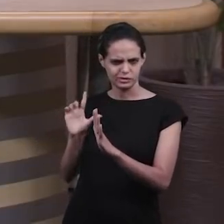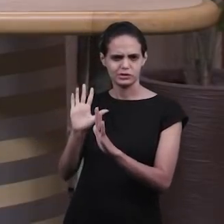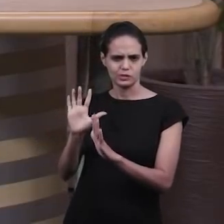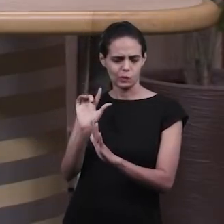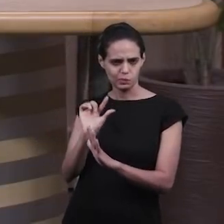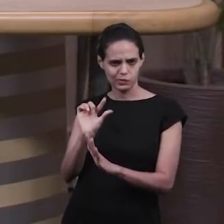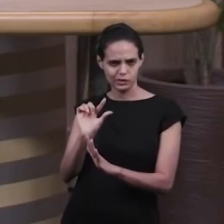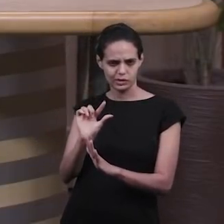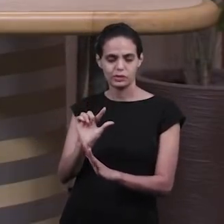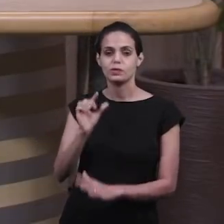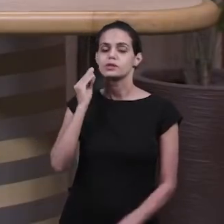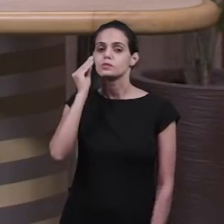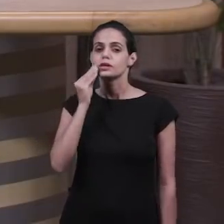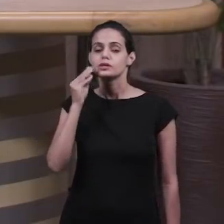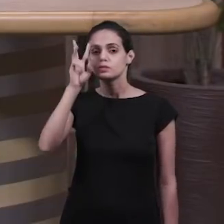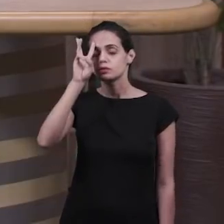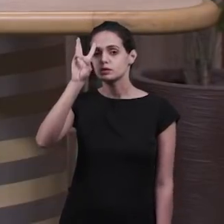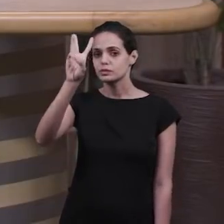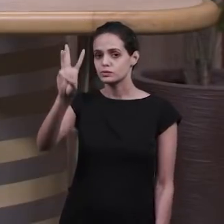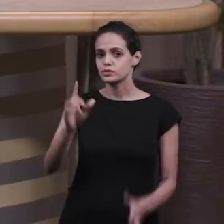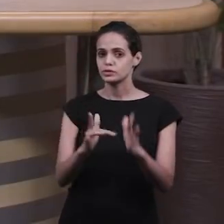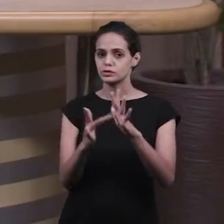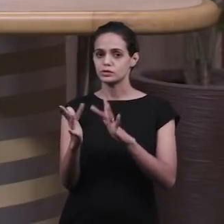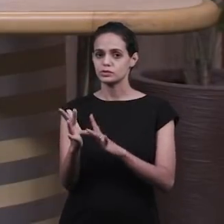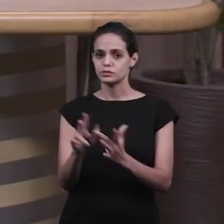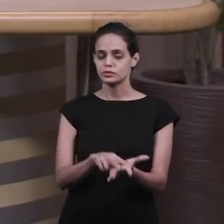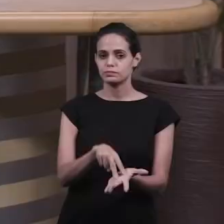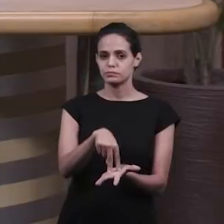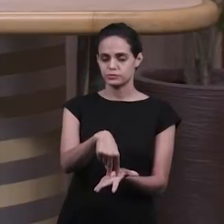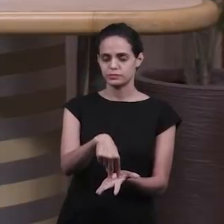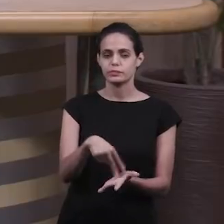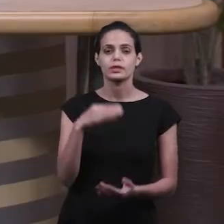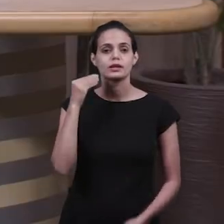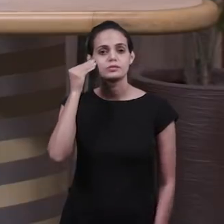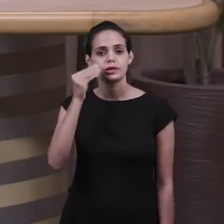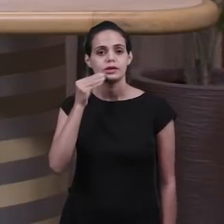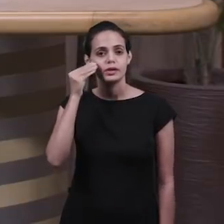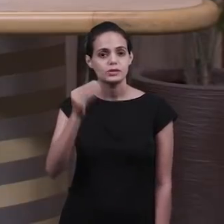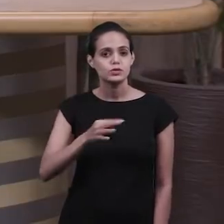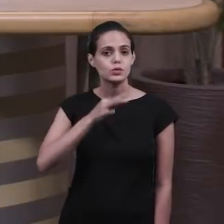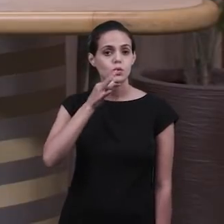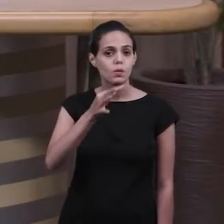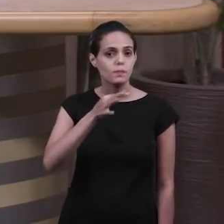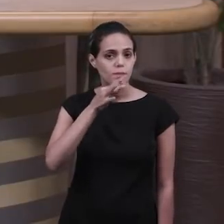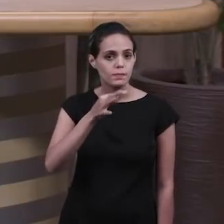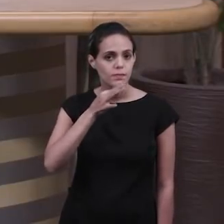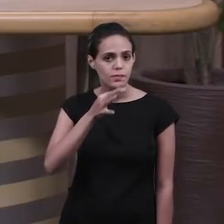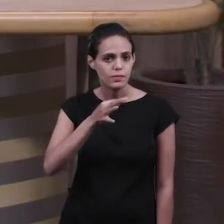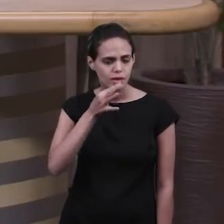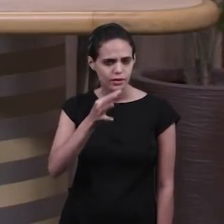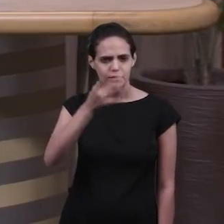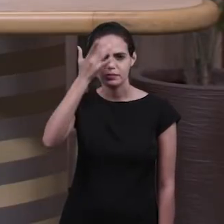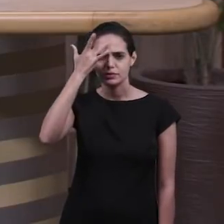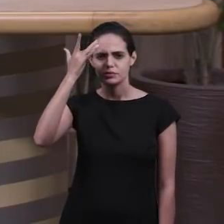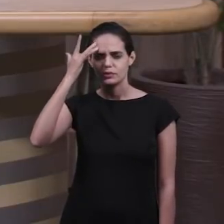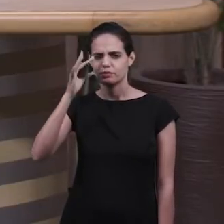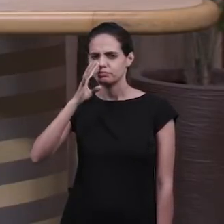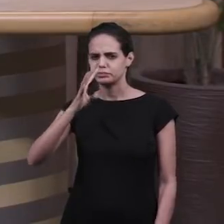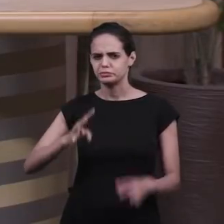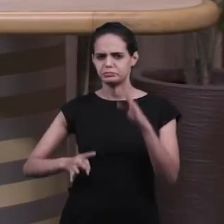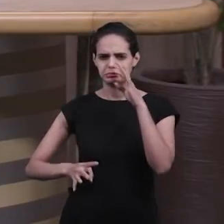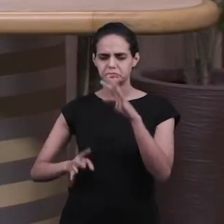foi a experiência do nosso irmão Tomé, que muita gente critica e tal, mas